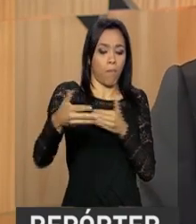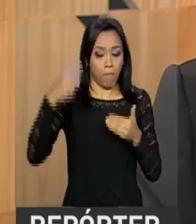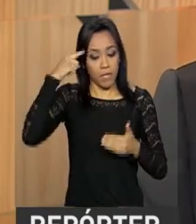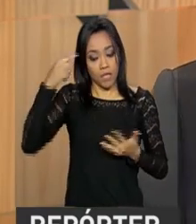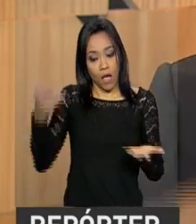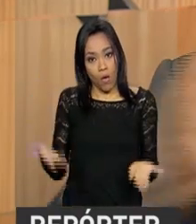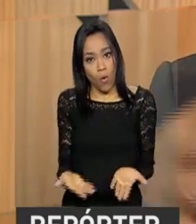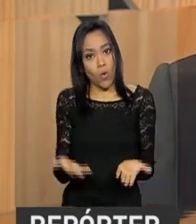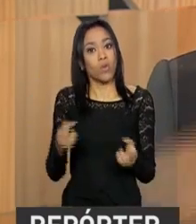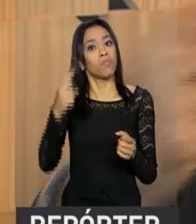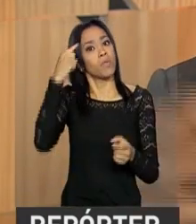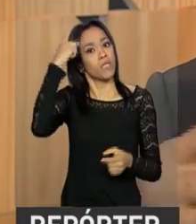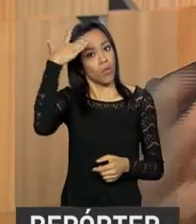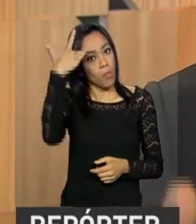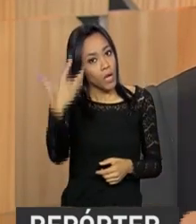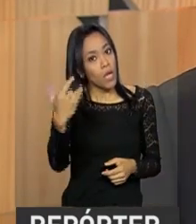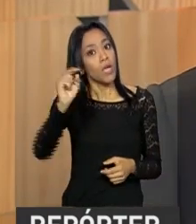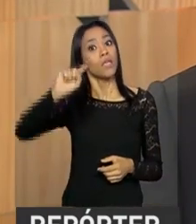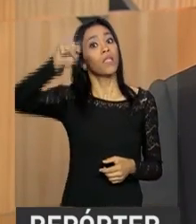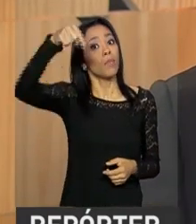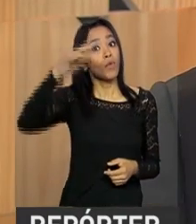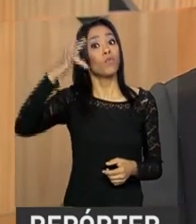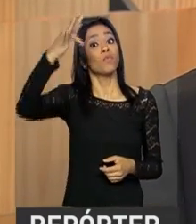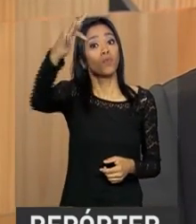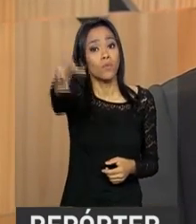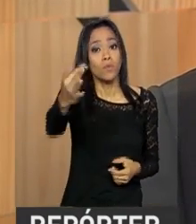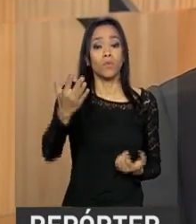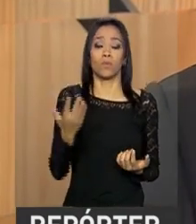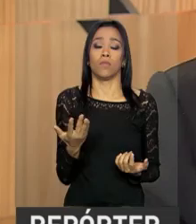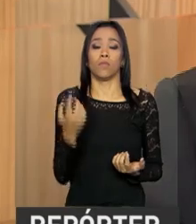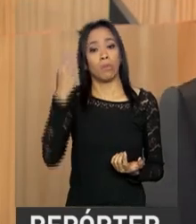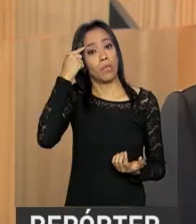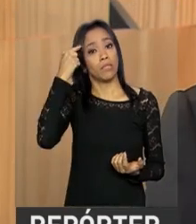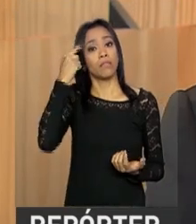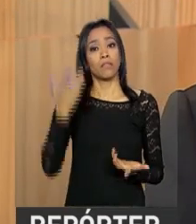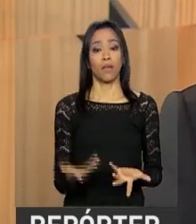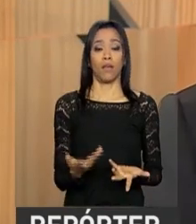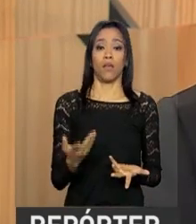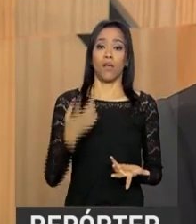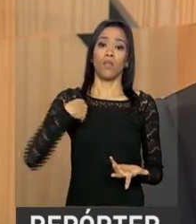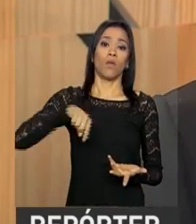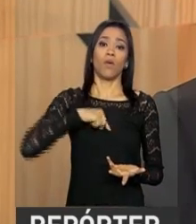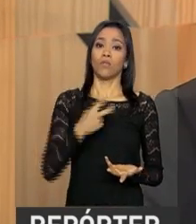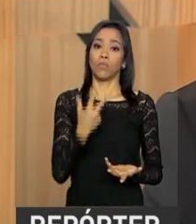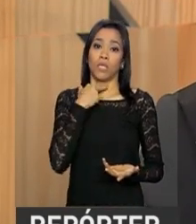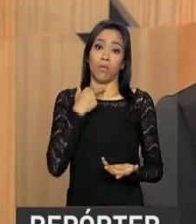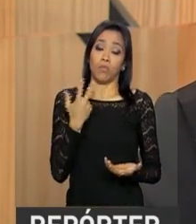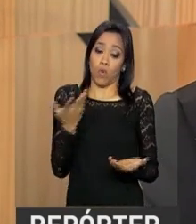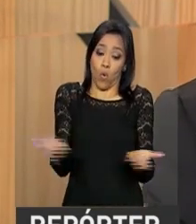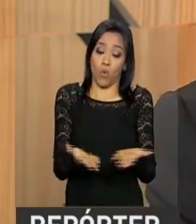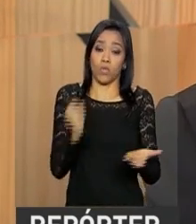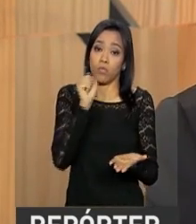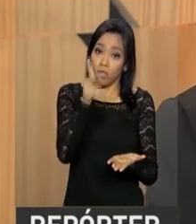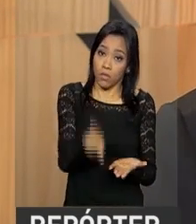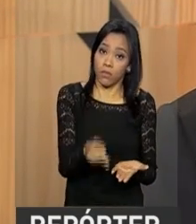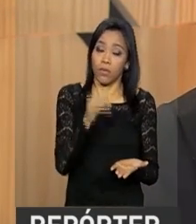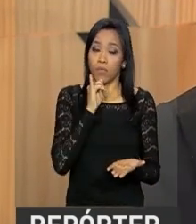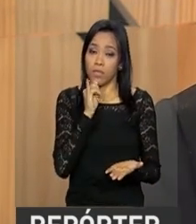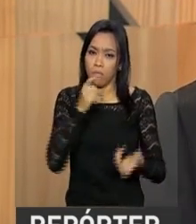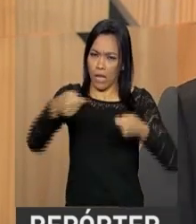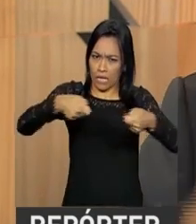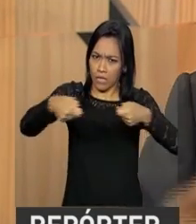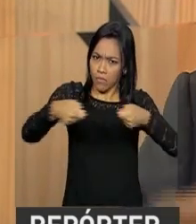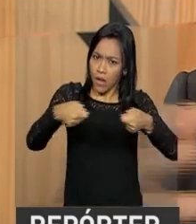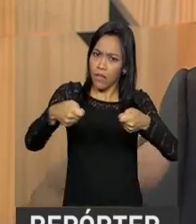hoje e também no amanhã e no depois de amanhã. Nós não podemos permitir que a Previdência, mesmo hoje, fosse, por exemplo,